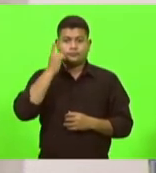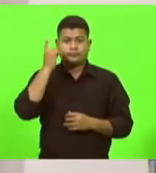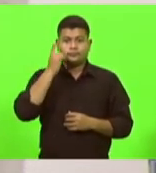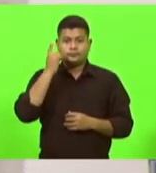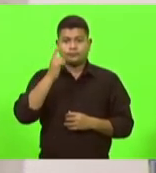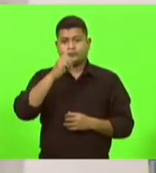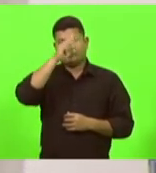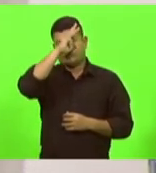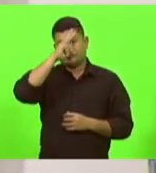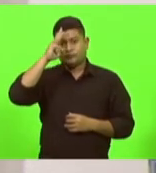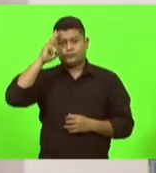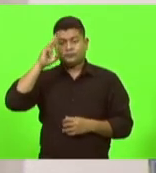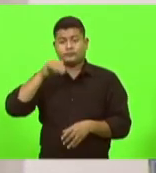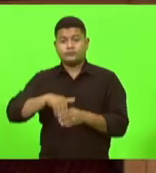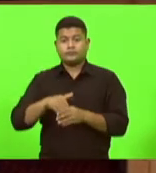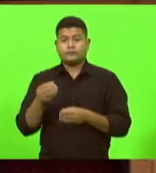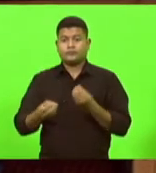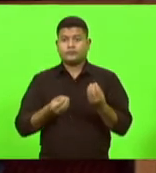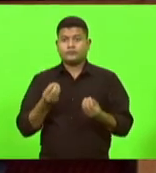Volney Weber?